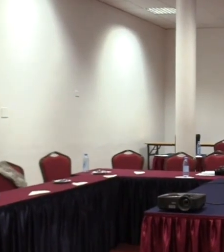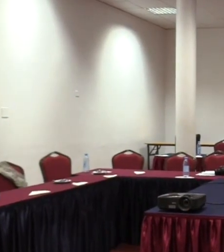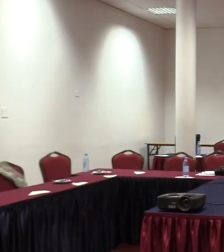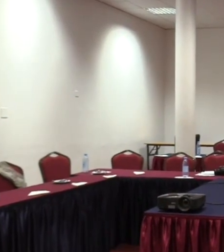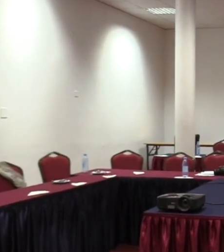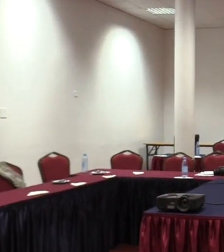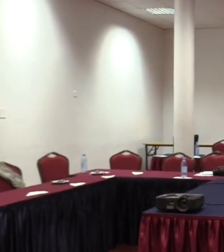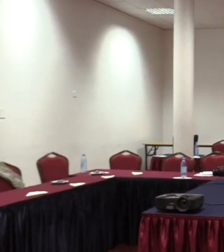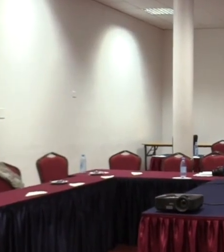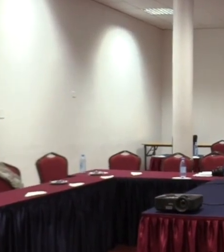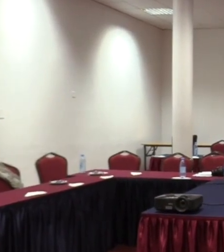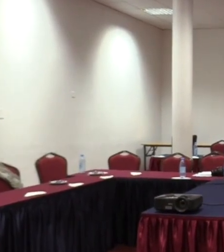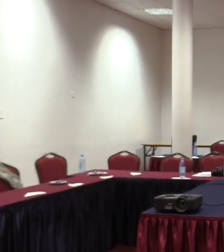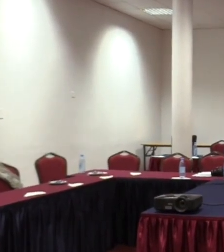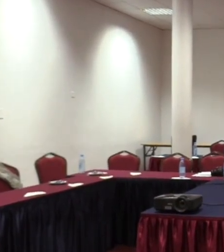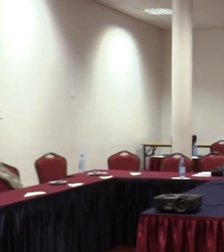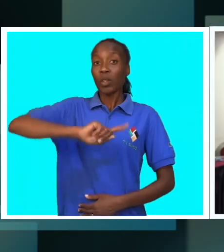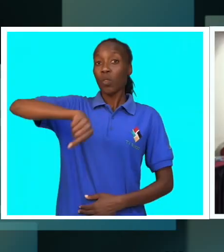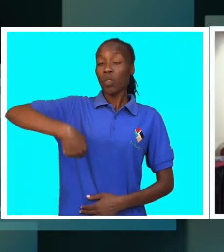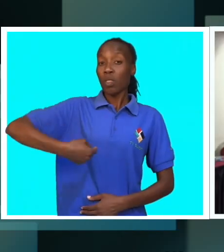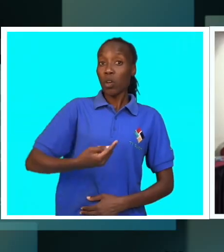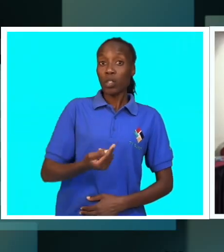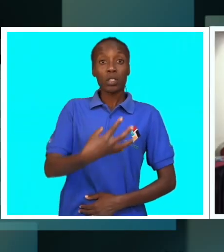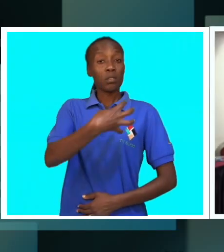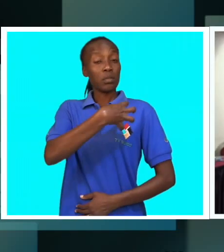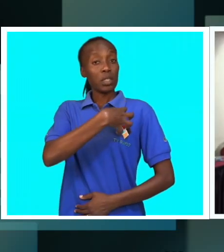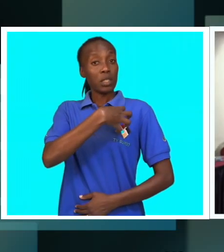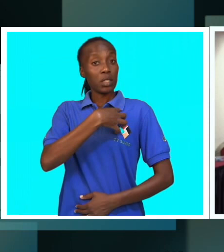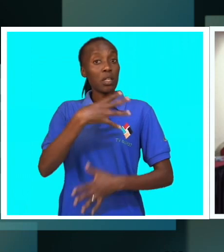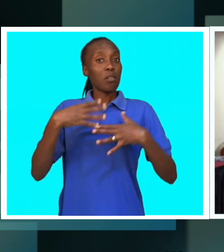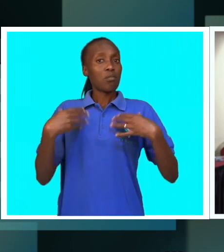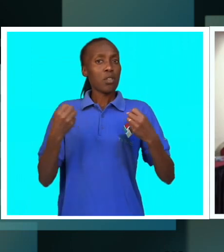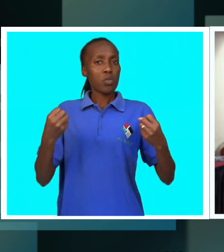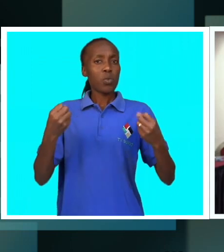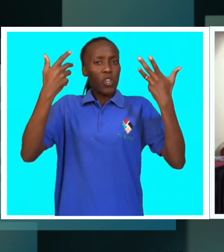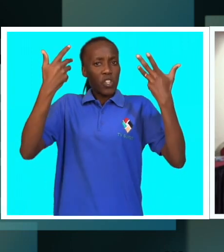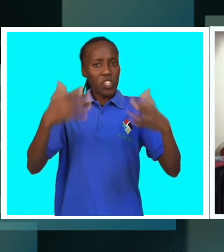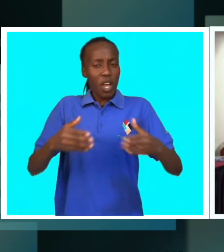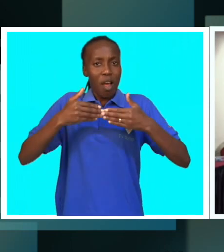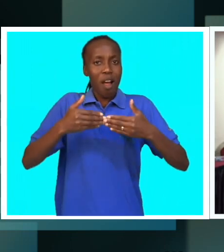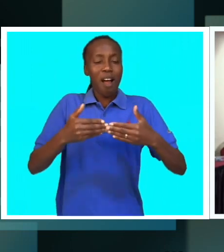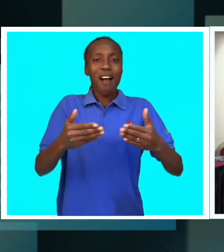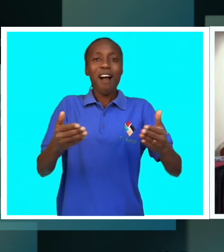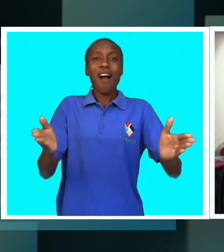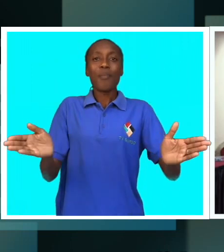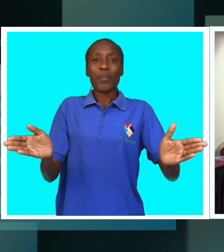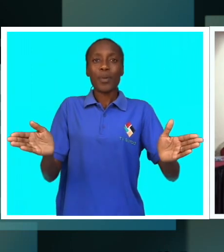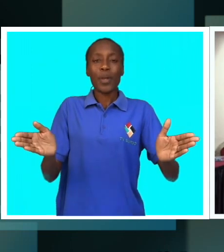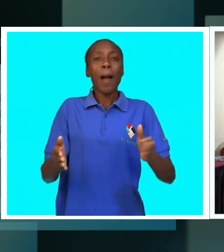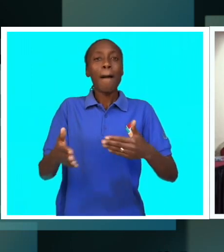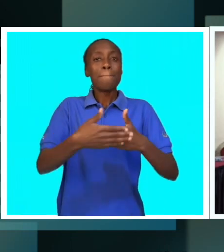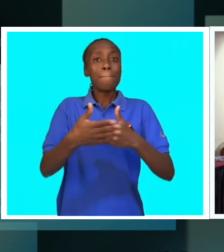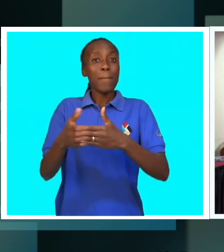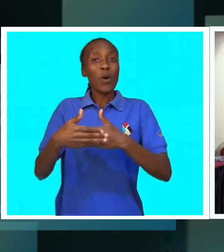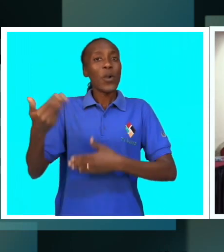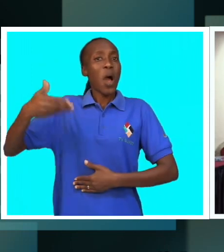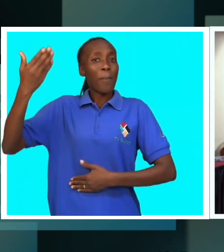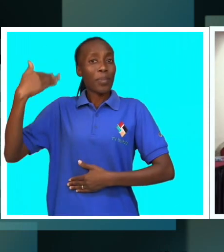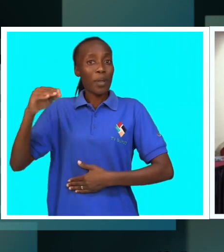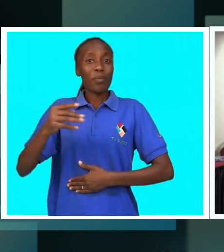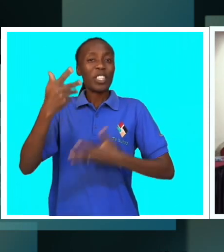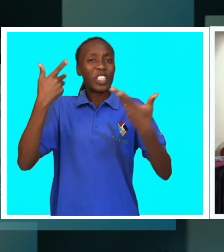cheguem a todos os moçambicanos. Nós, como Ministério da Saúde, já abrimos as portas há muito tempo, já dissemos que